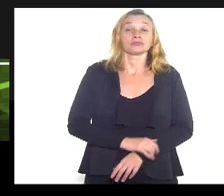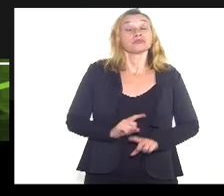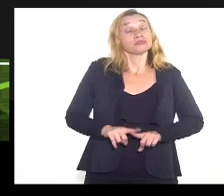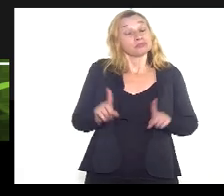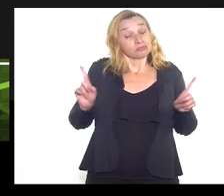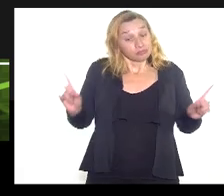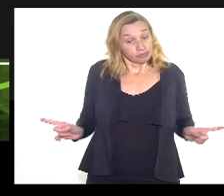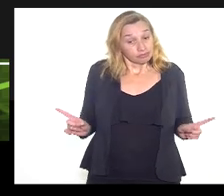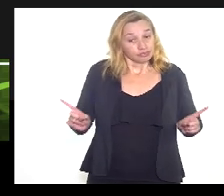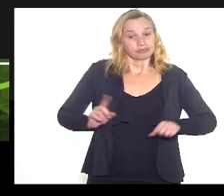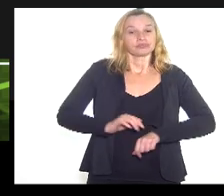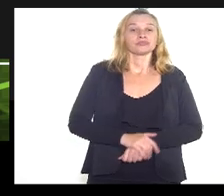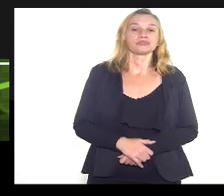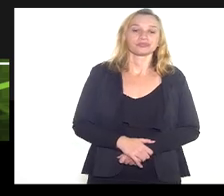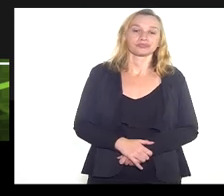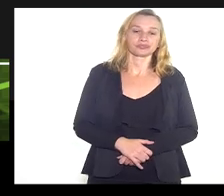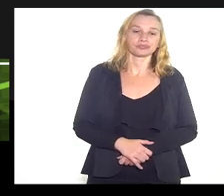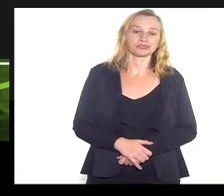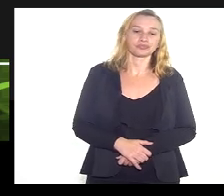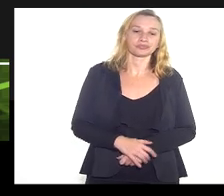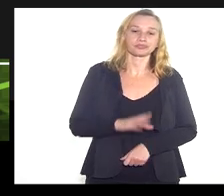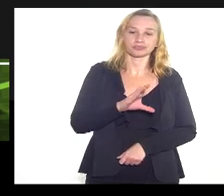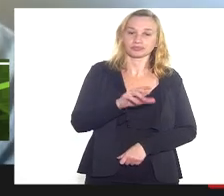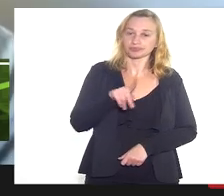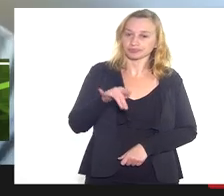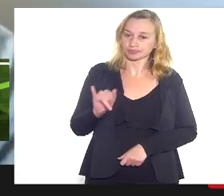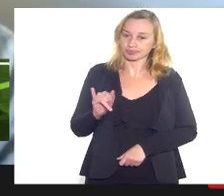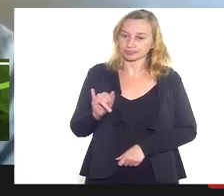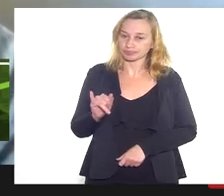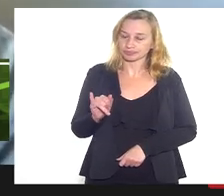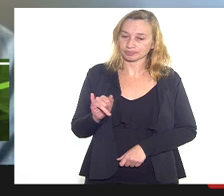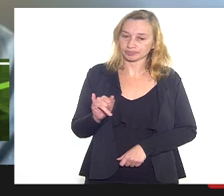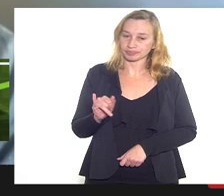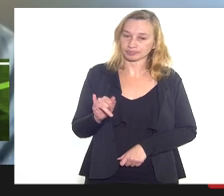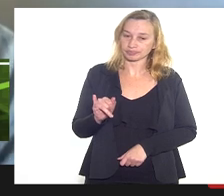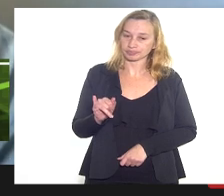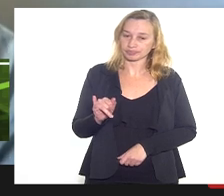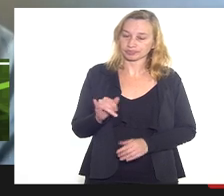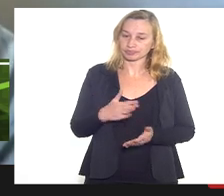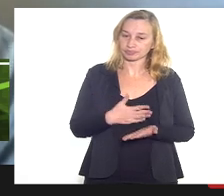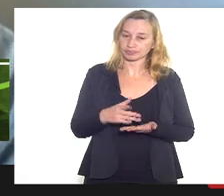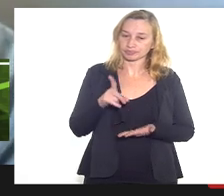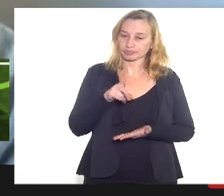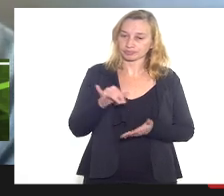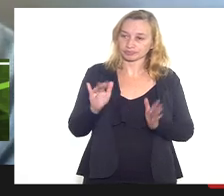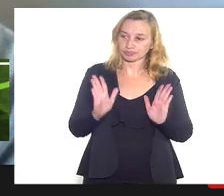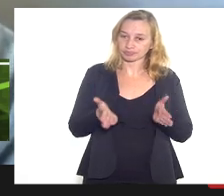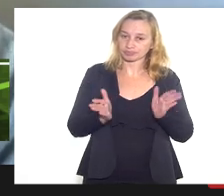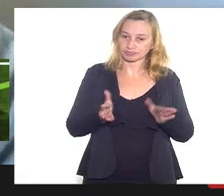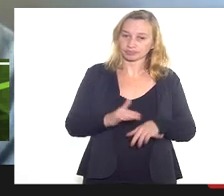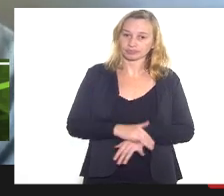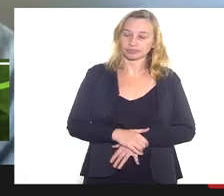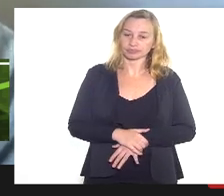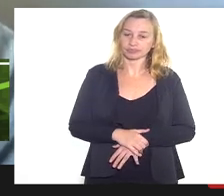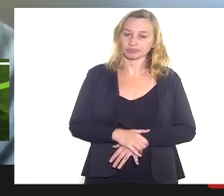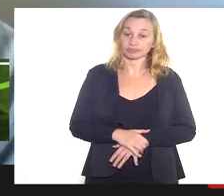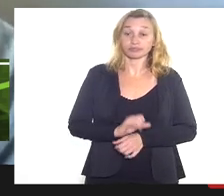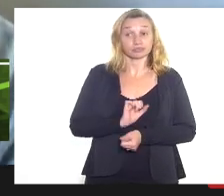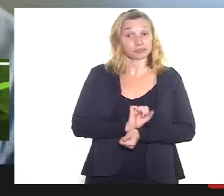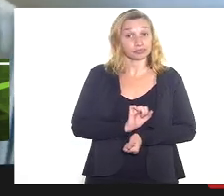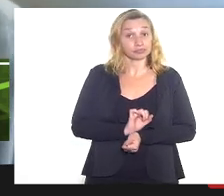Mas, como a CPI não se conclui no dia de hoje, a gente esperará